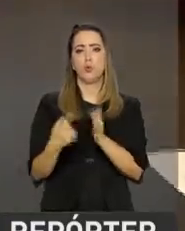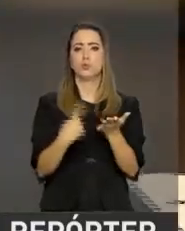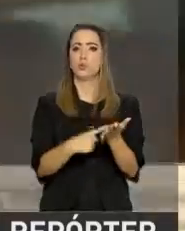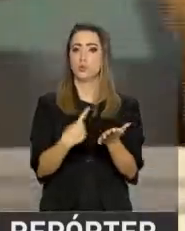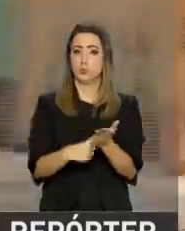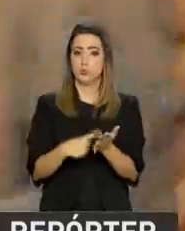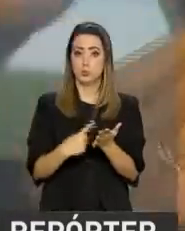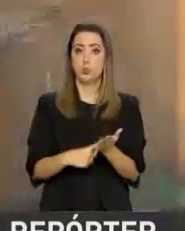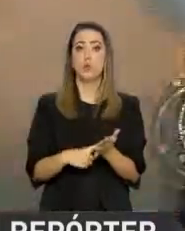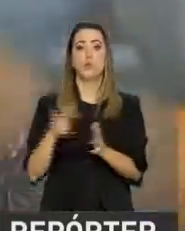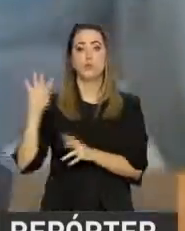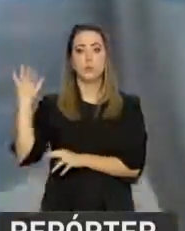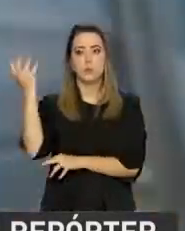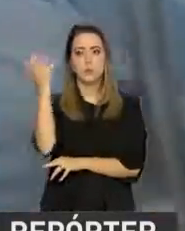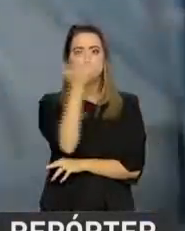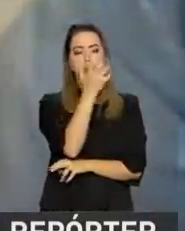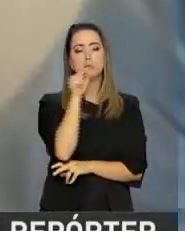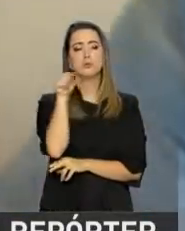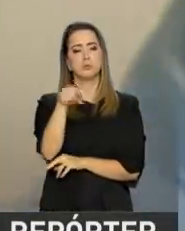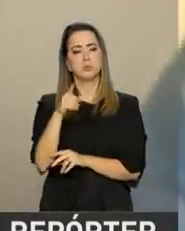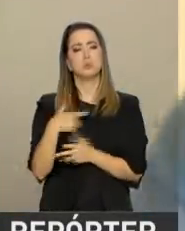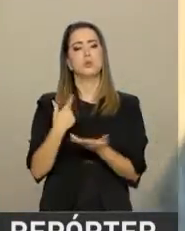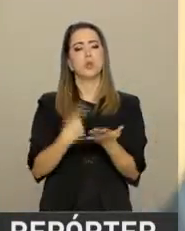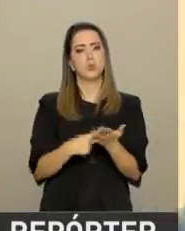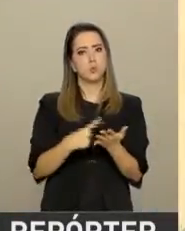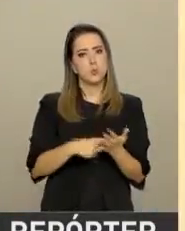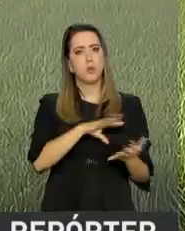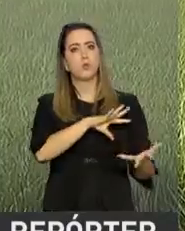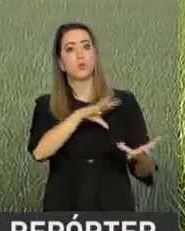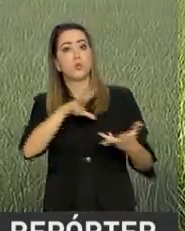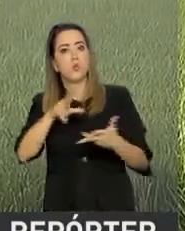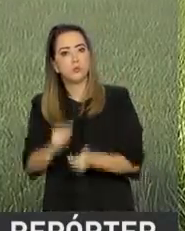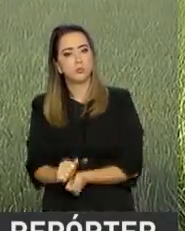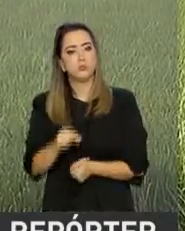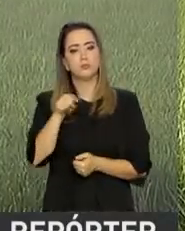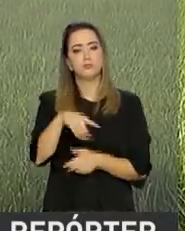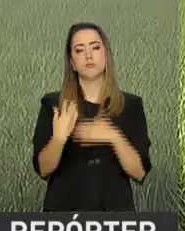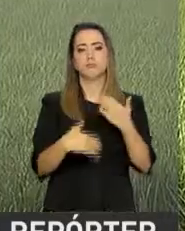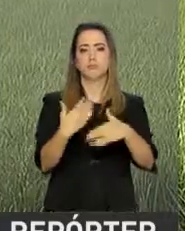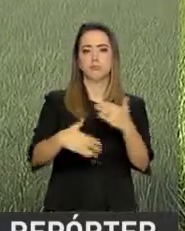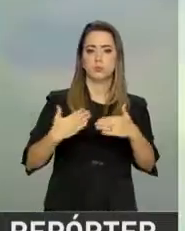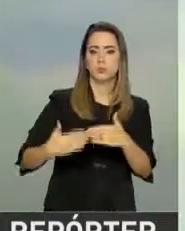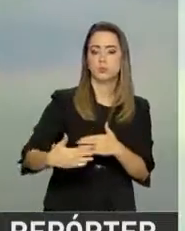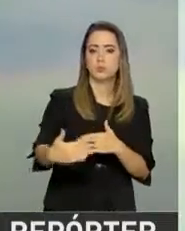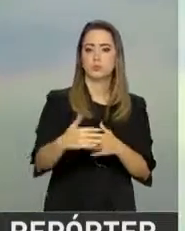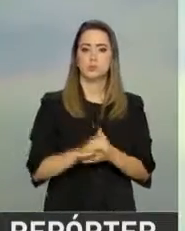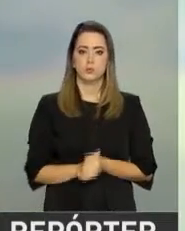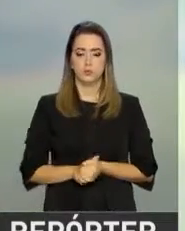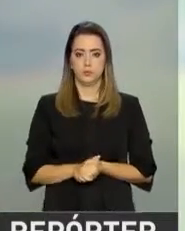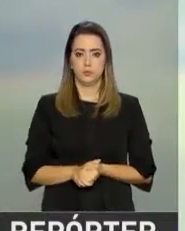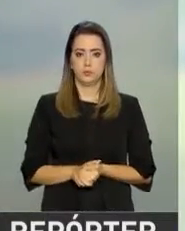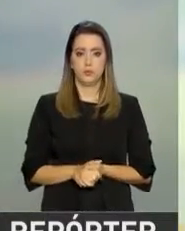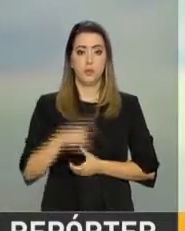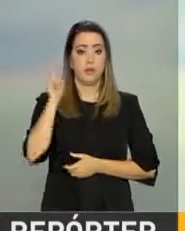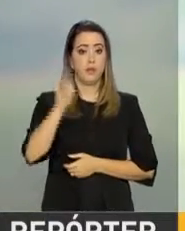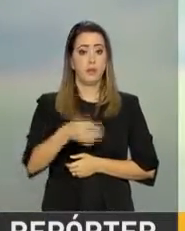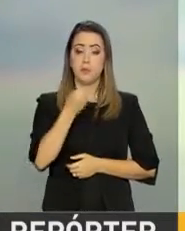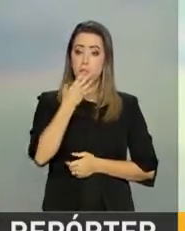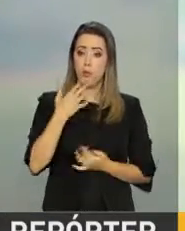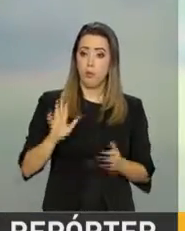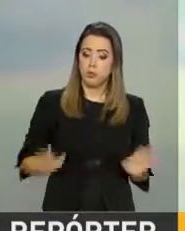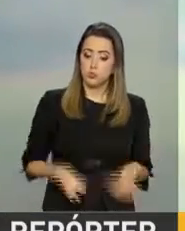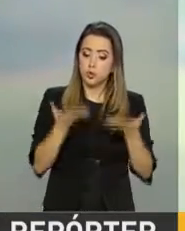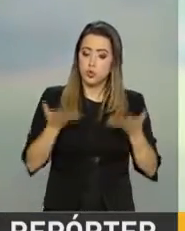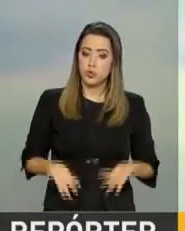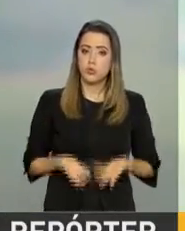internacionalmente pelo brasil e é fundamental para o desenvolvimento do setor na verdade um estímulo muito grande em